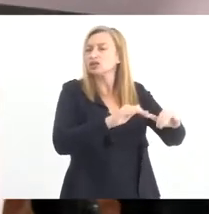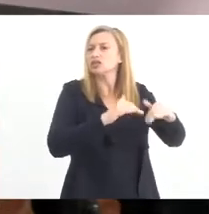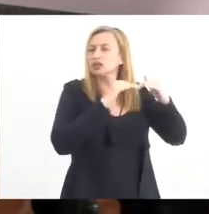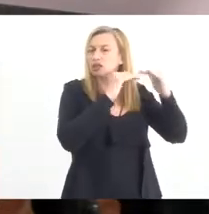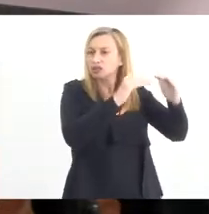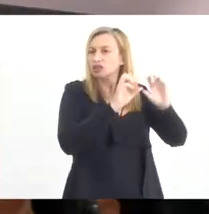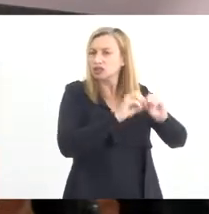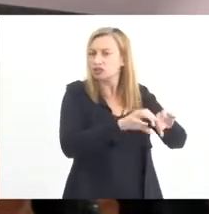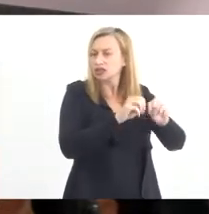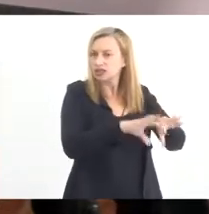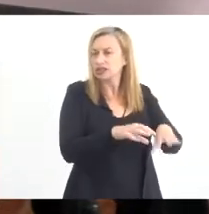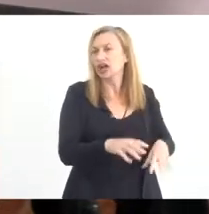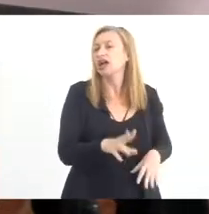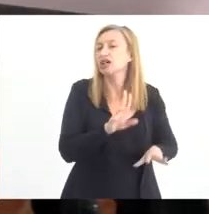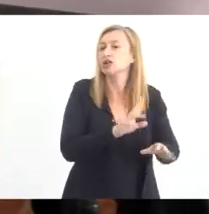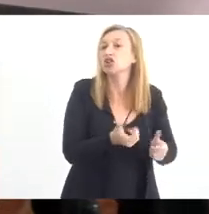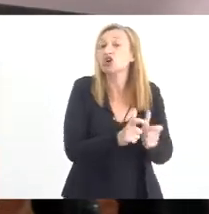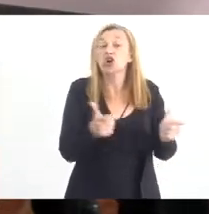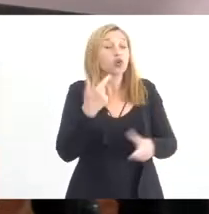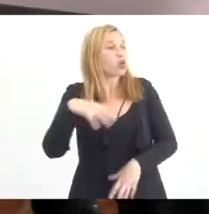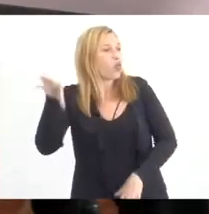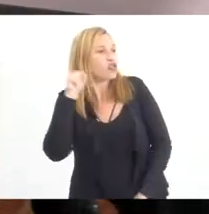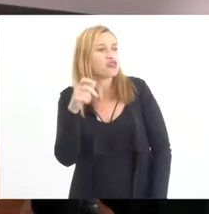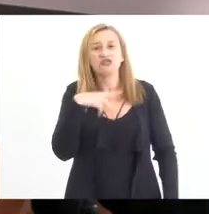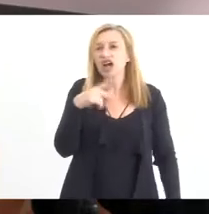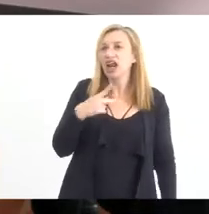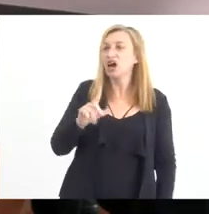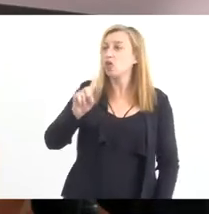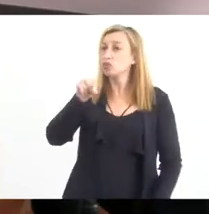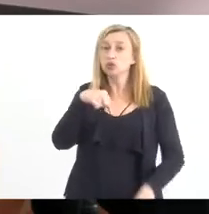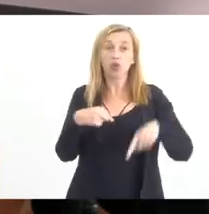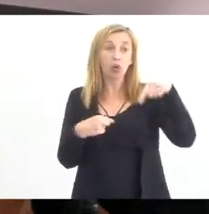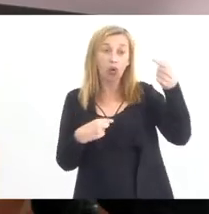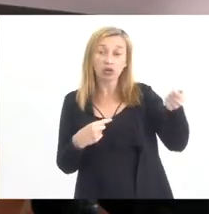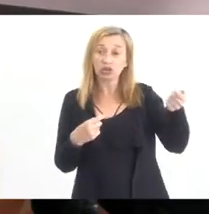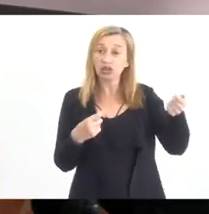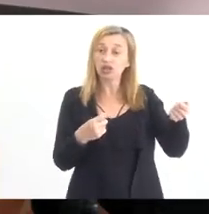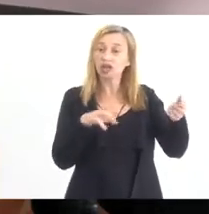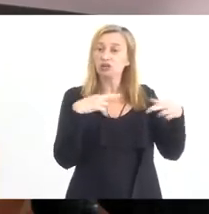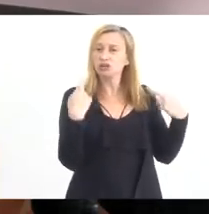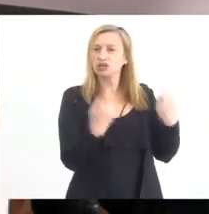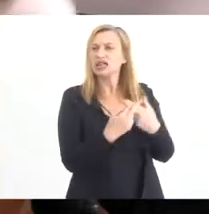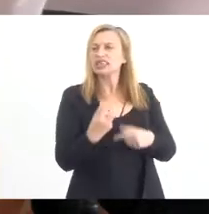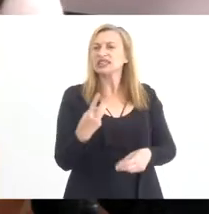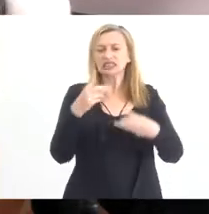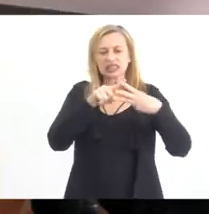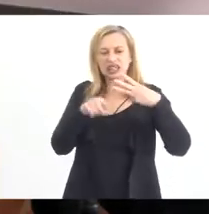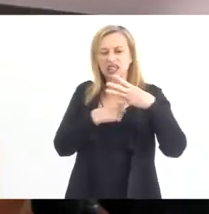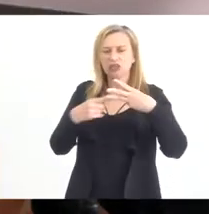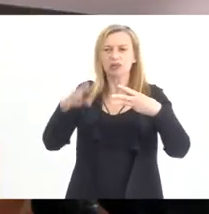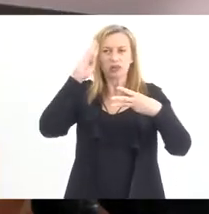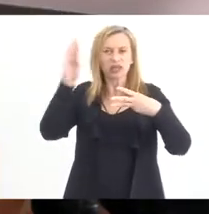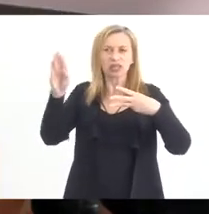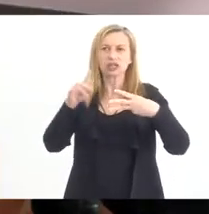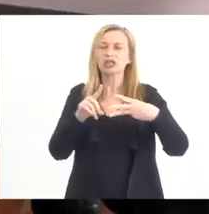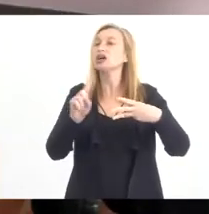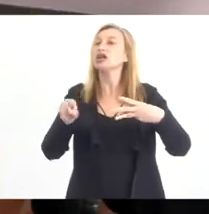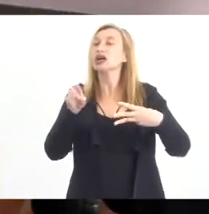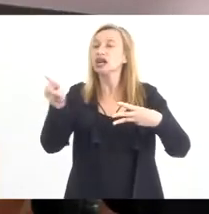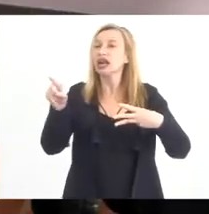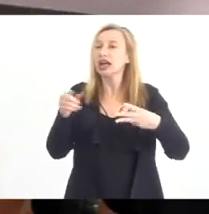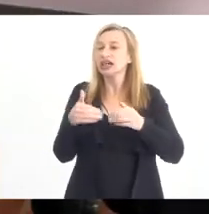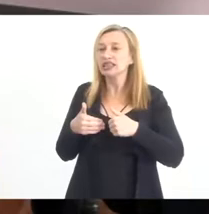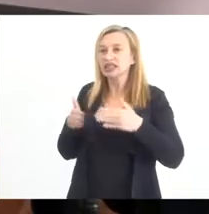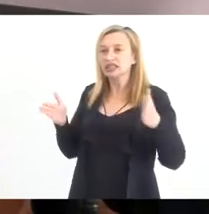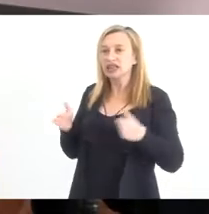aqui, eu não ouvi falar aqui, como eu ouvi na outra, três pedras fundamentais. Todos foram lá inaugurar a